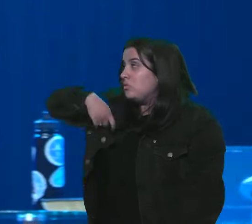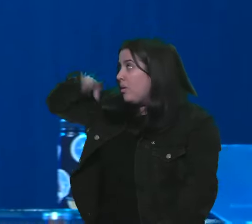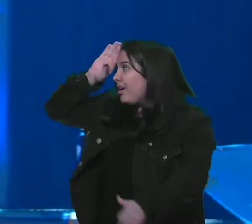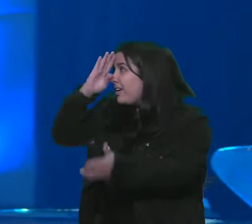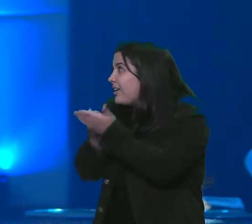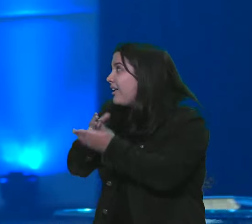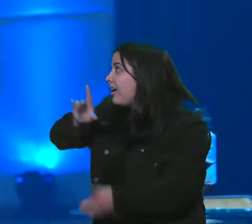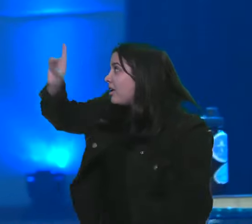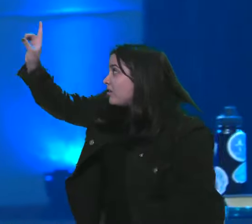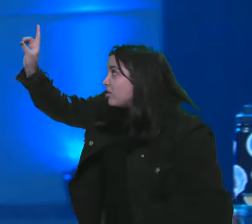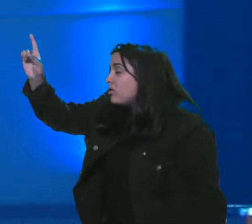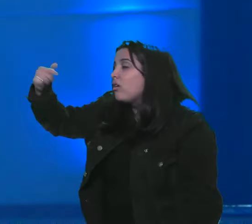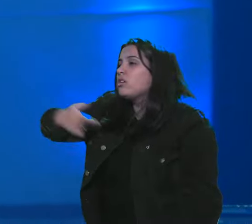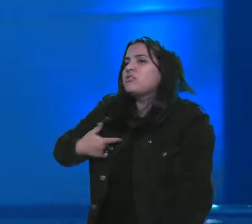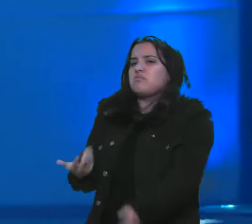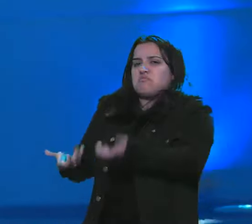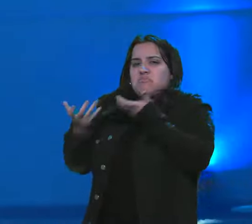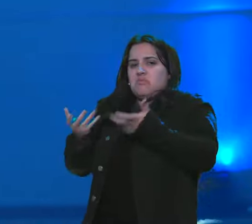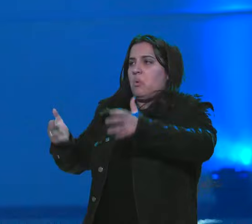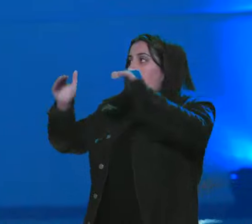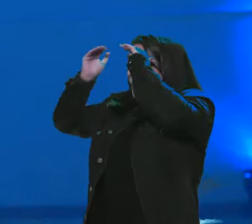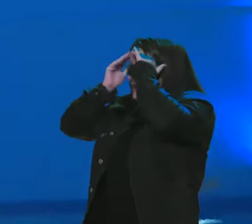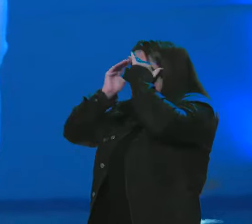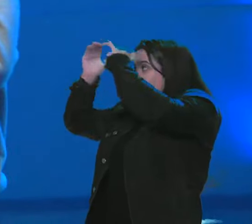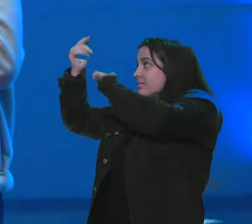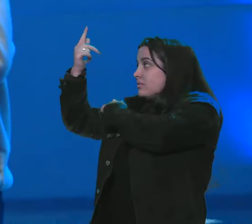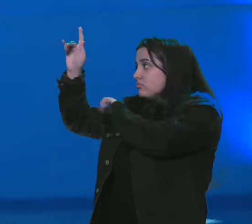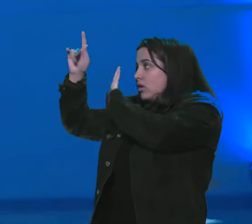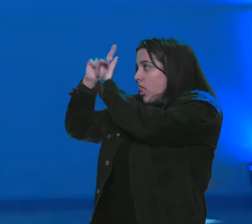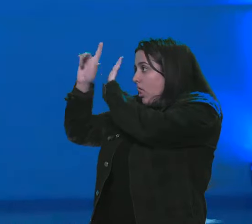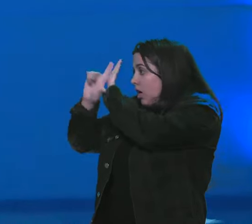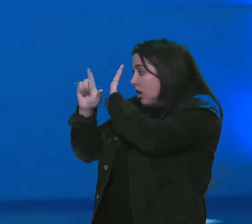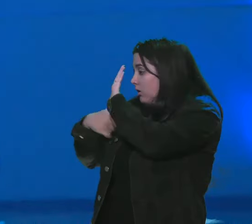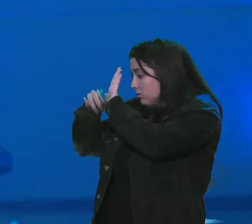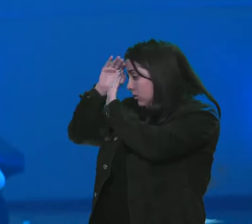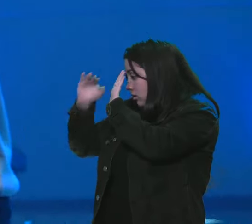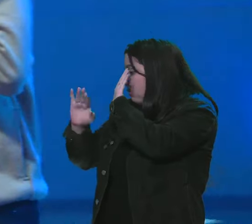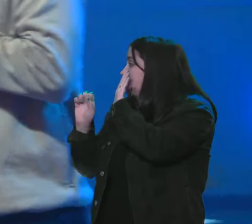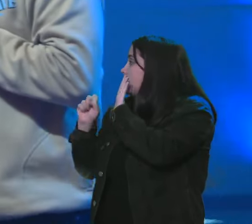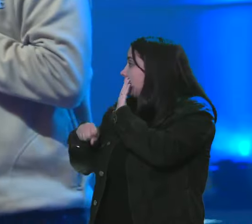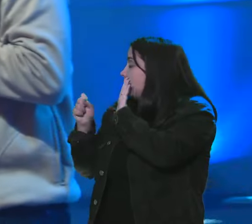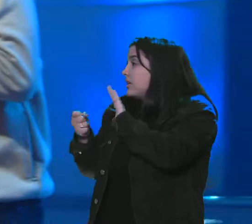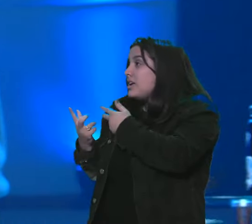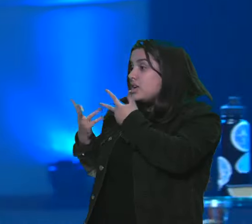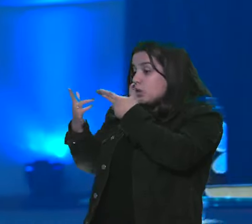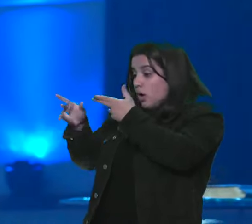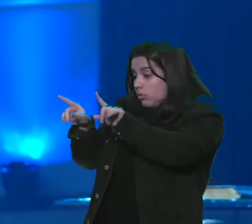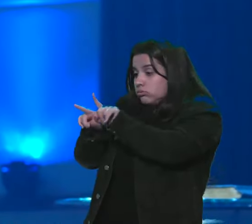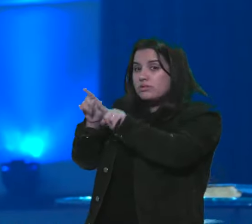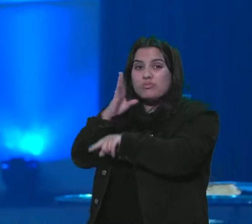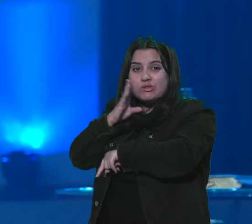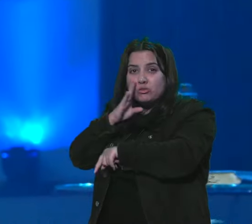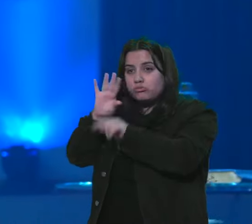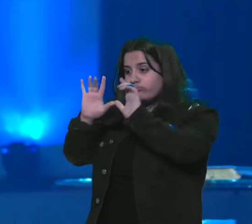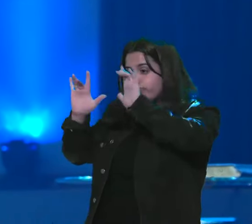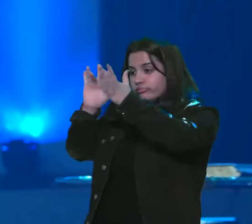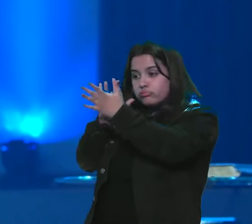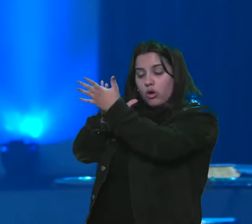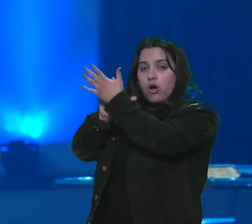e estou disposta a obedecer os seus mandamentos, assim como essas franjas me lembram disso.